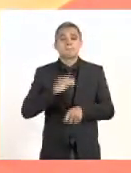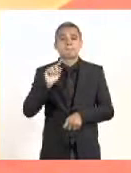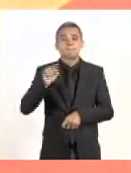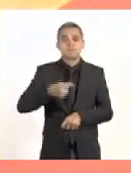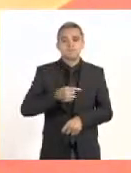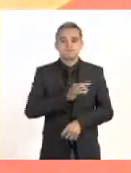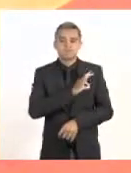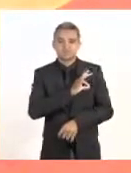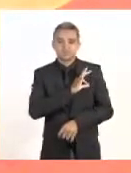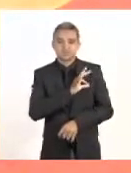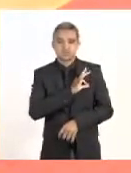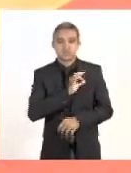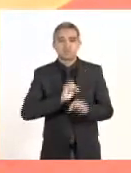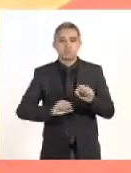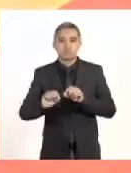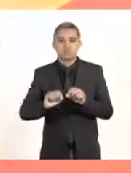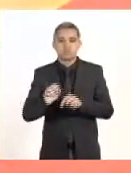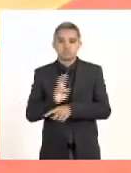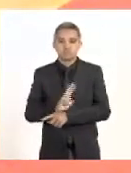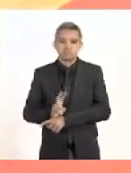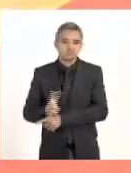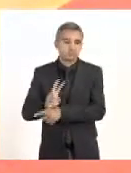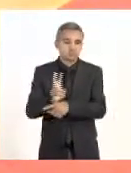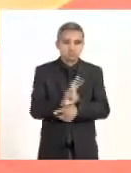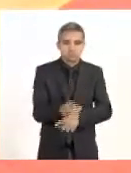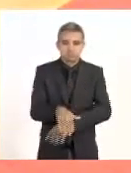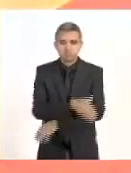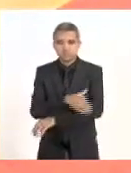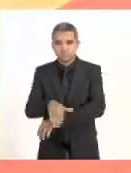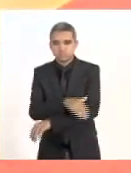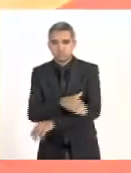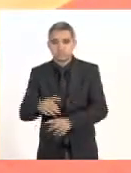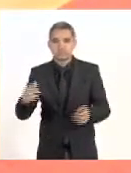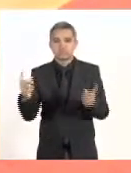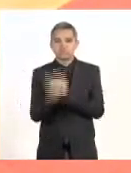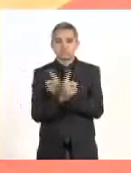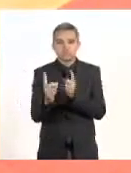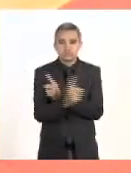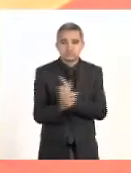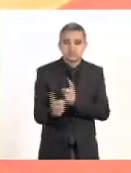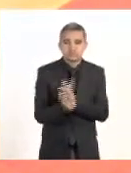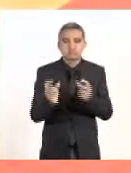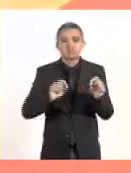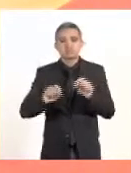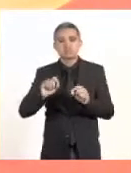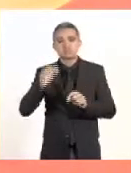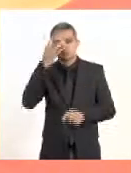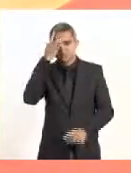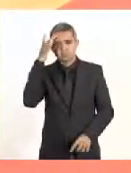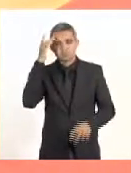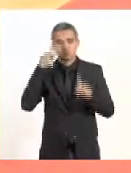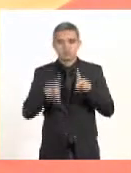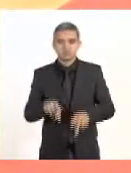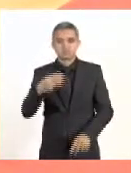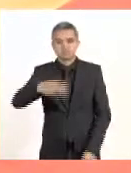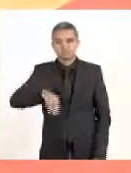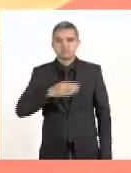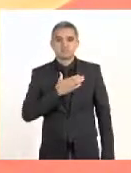policiais patrulhando as ruas, as avenidas, dando tranquilidade ao povo do